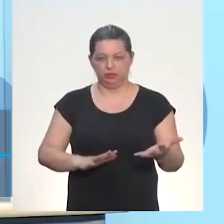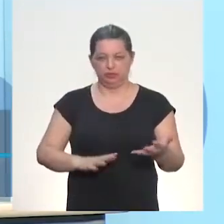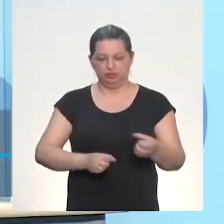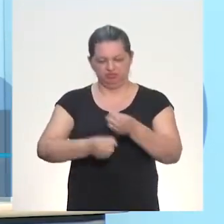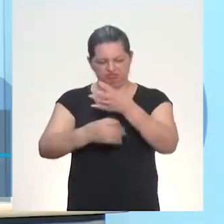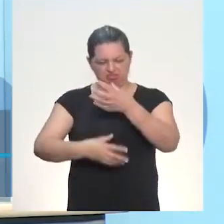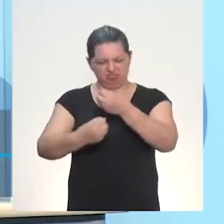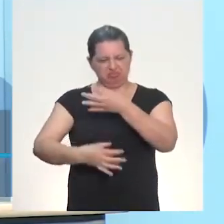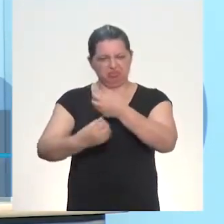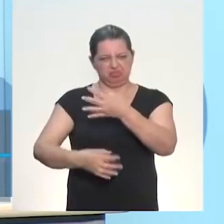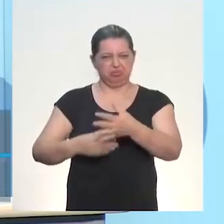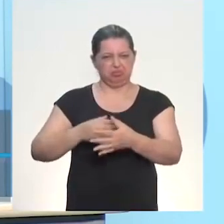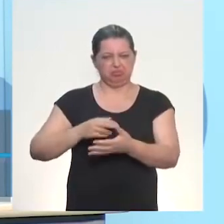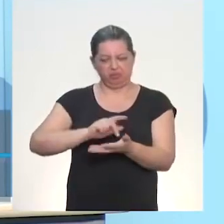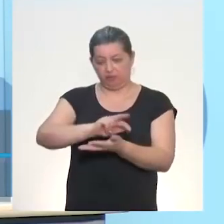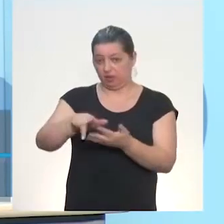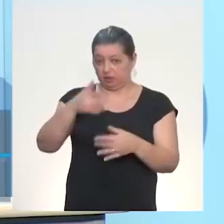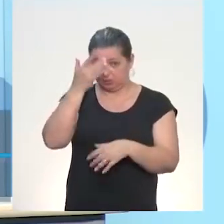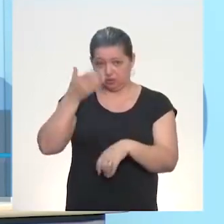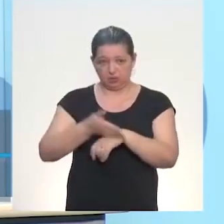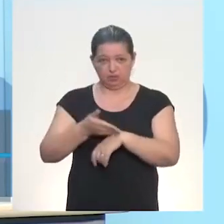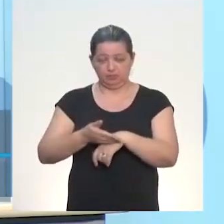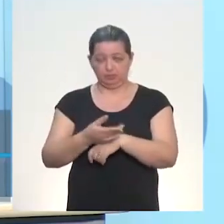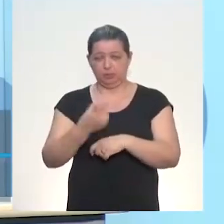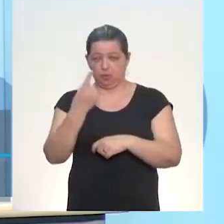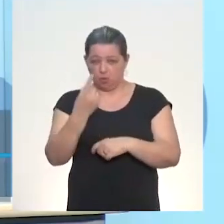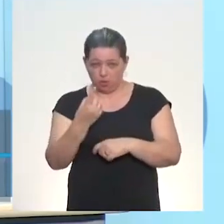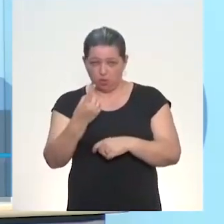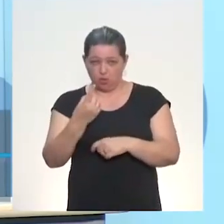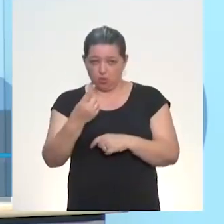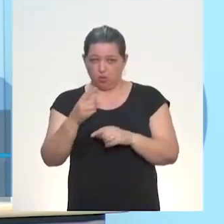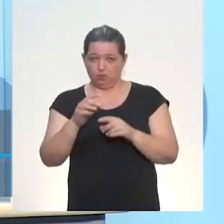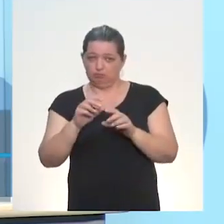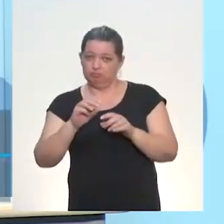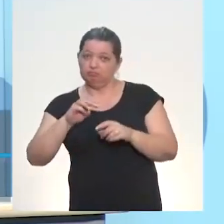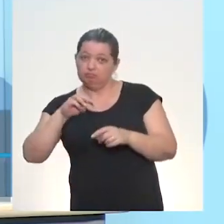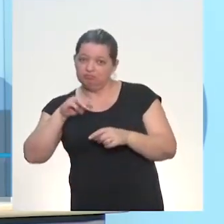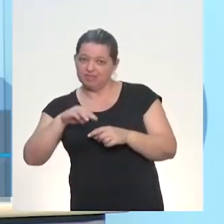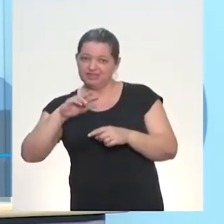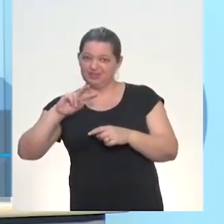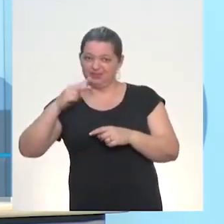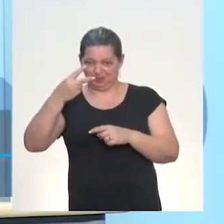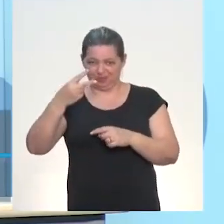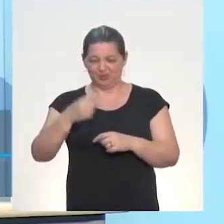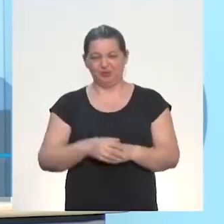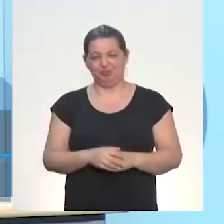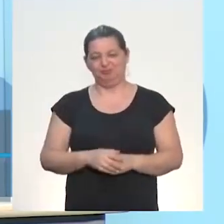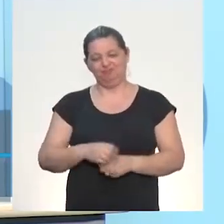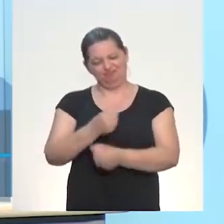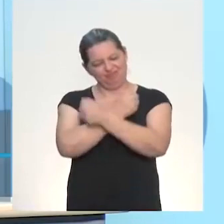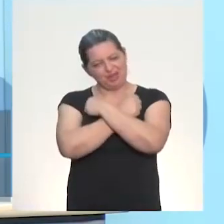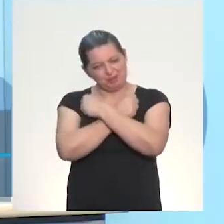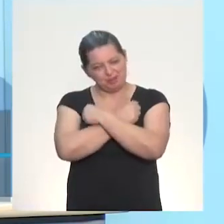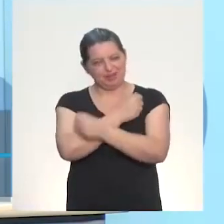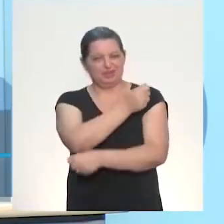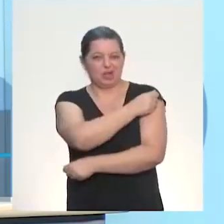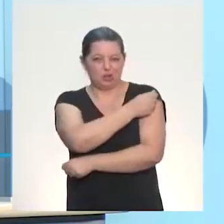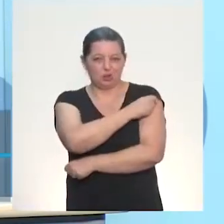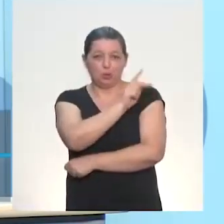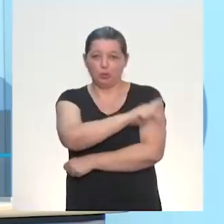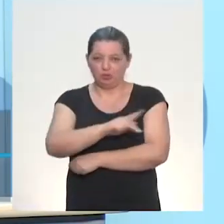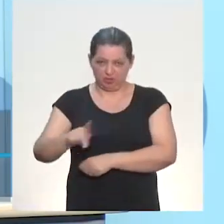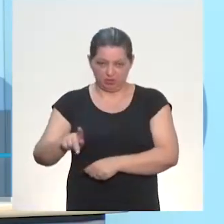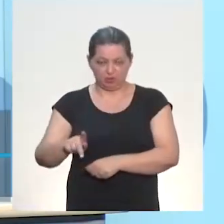bombou. Só apareceu lá 1 metro cúbico. Então, vai um grande abraço para os alunos, professores, aqui